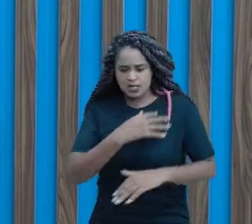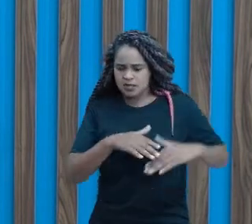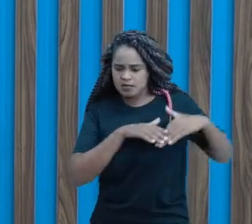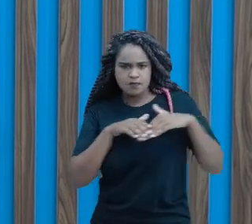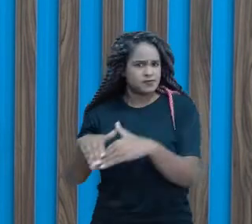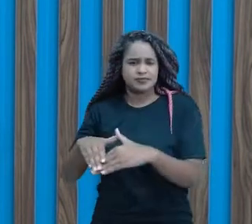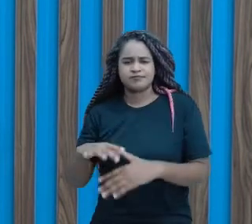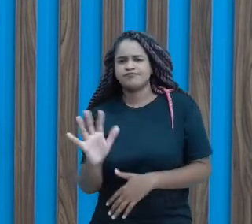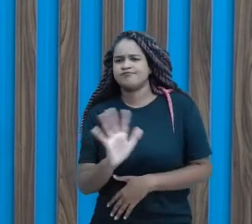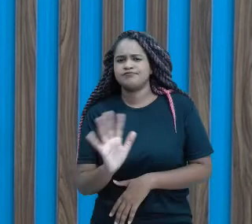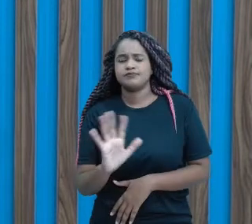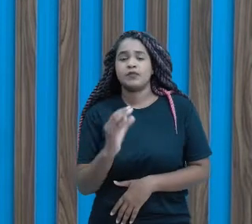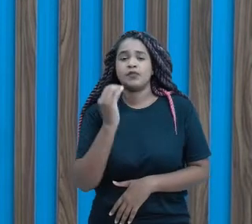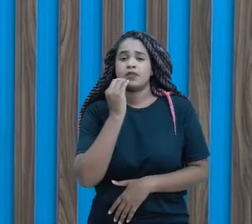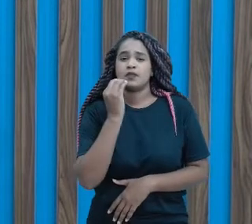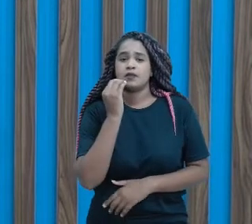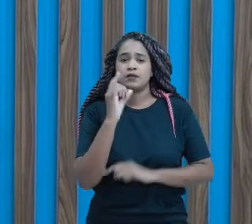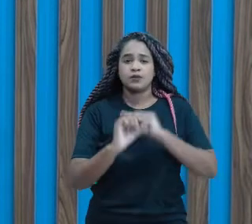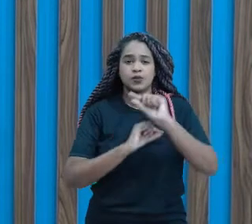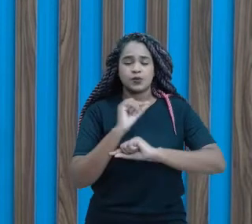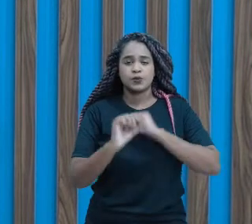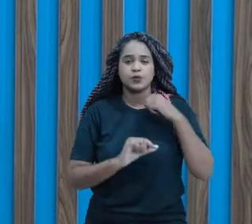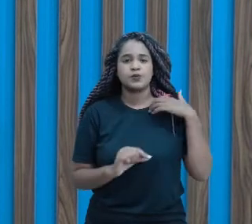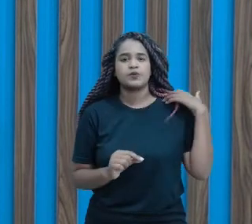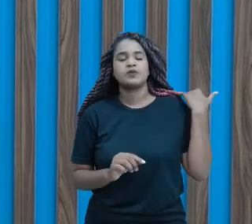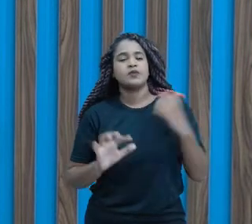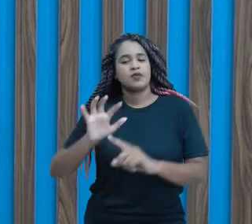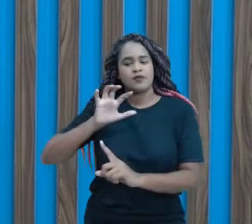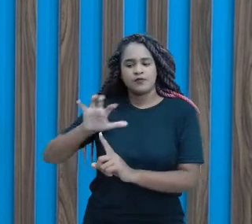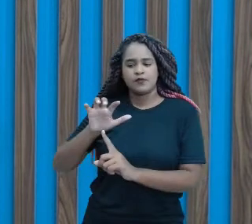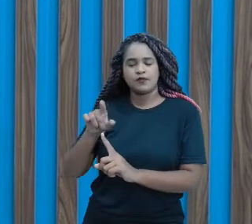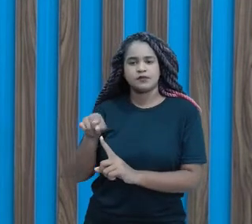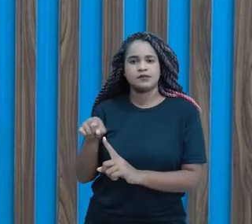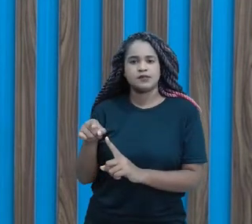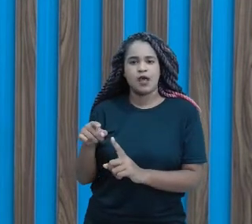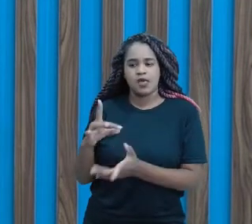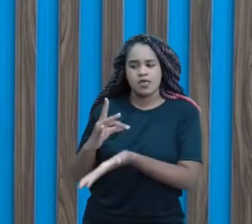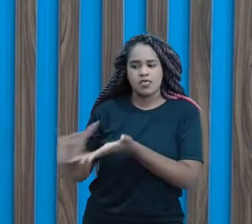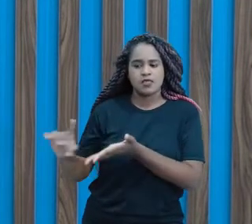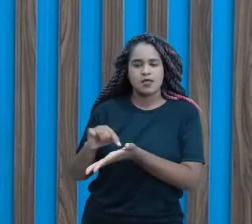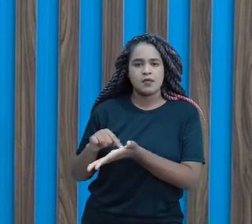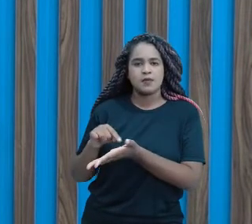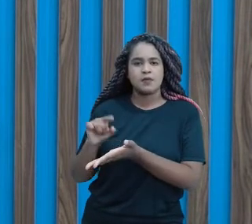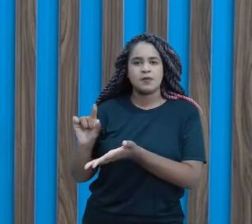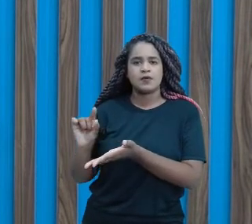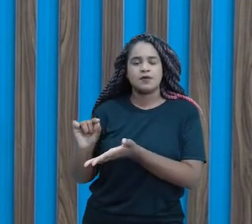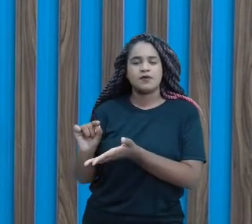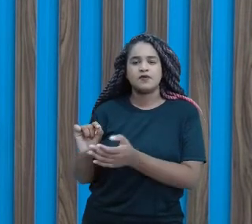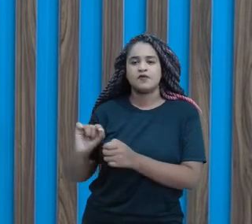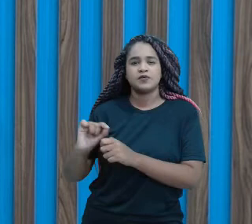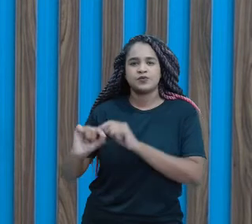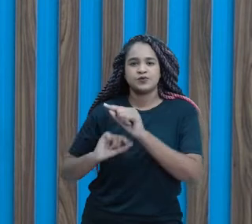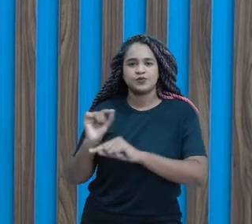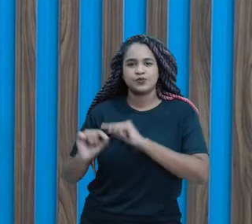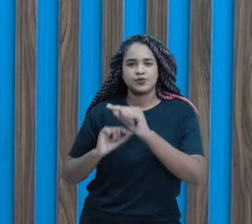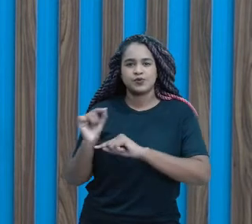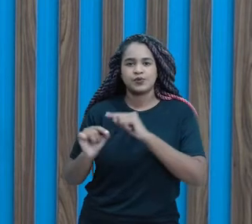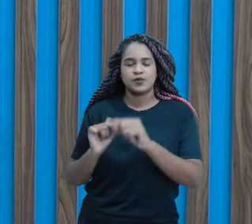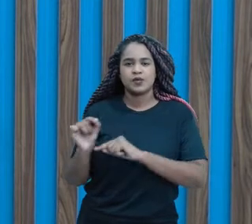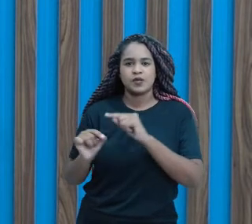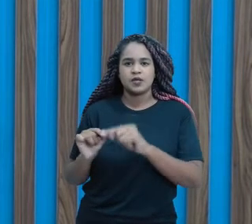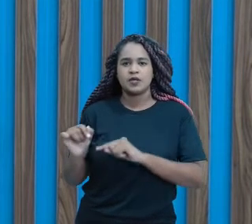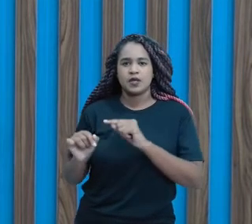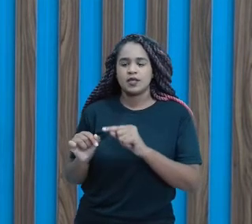se desestabilizar o inimigo, né? Atacando, né? Ou criando condições, né?